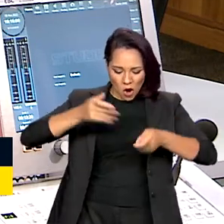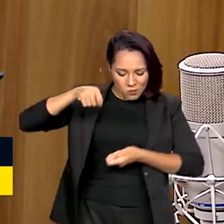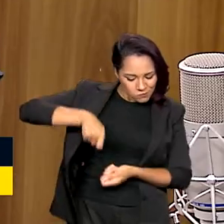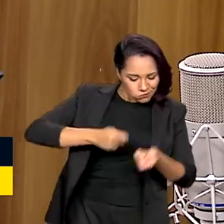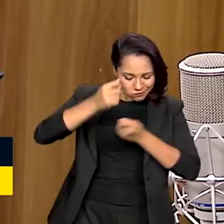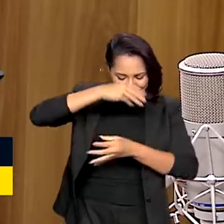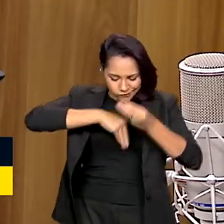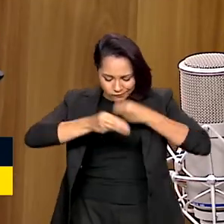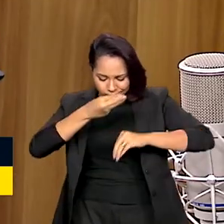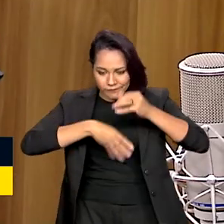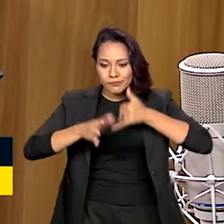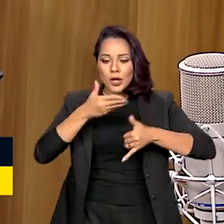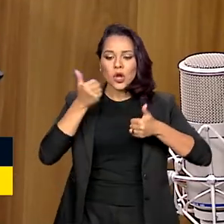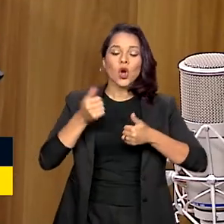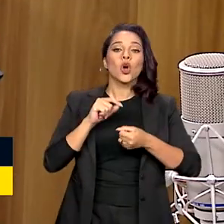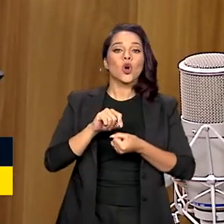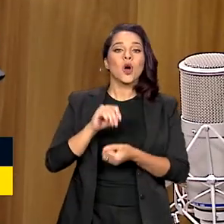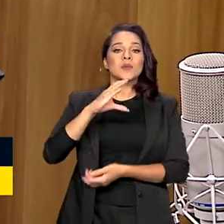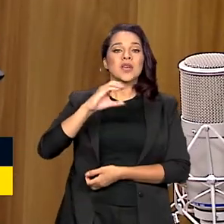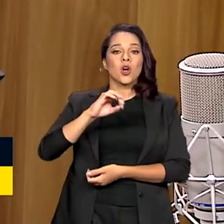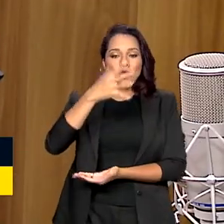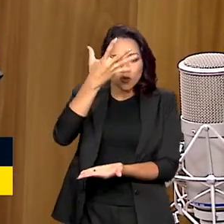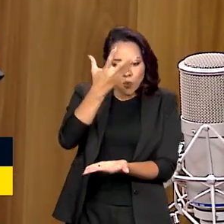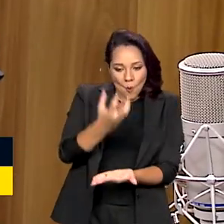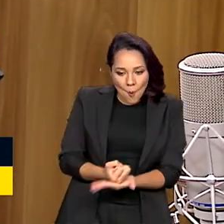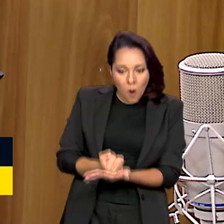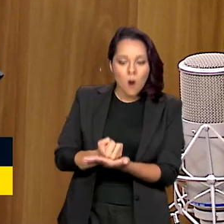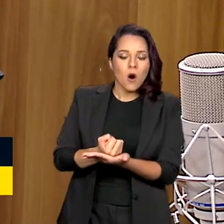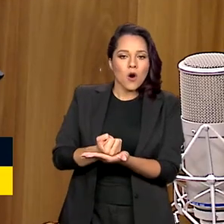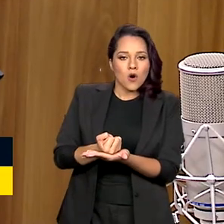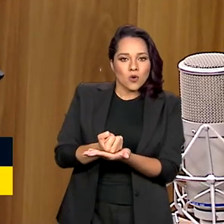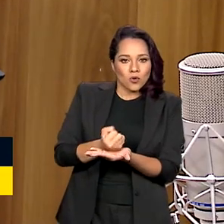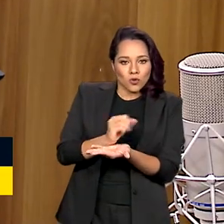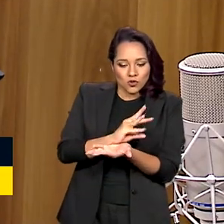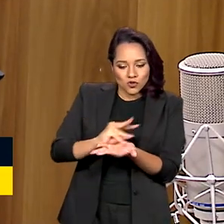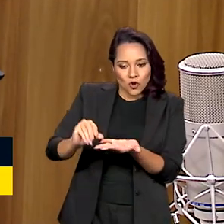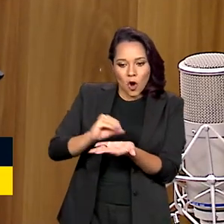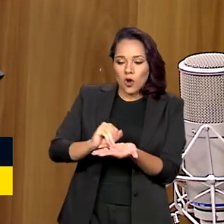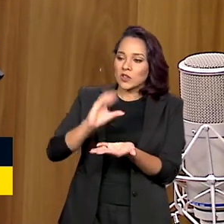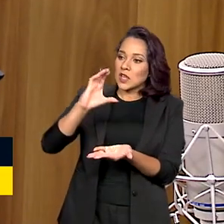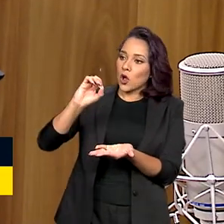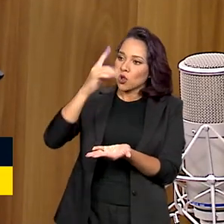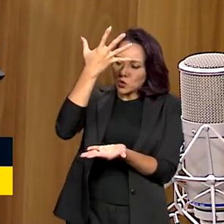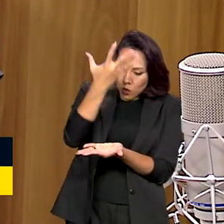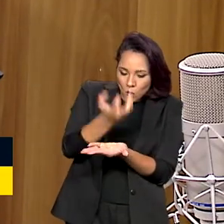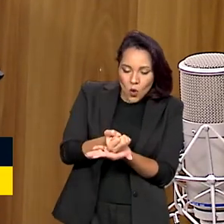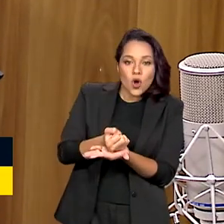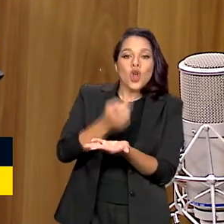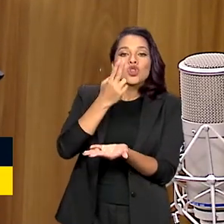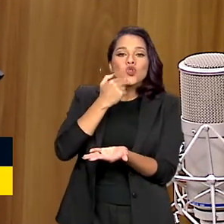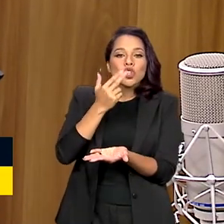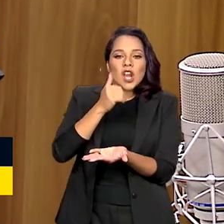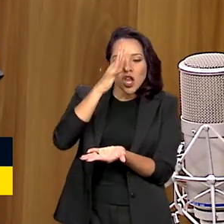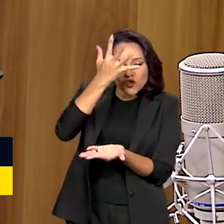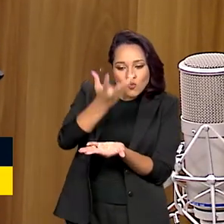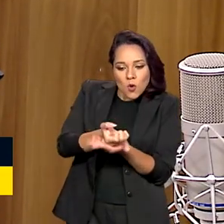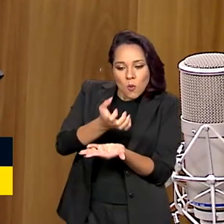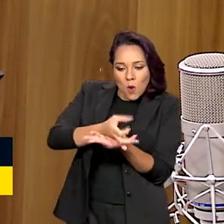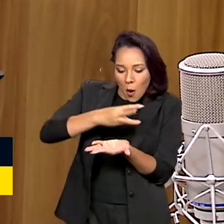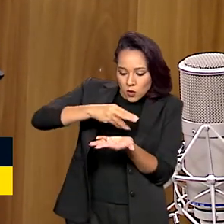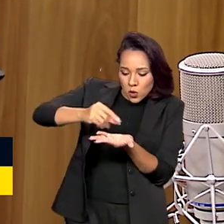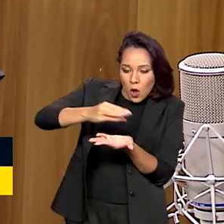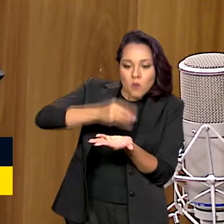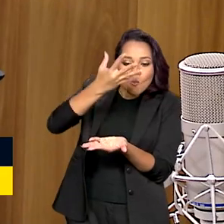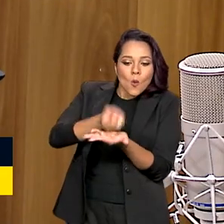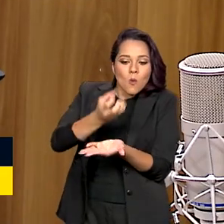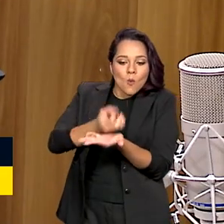solo? Fixando carbono no solo. Reestruturando esse solo com carbono para os nutrientes serem absorvidos pelas plantas, pelos cultivares, e